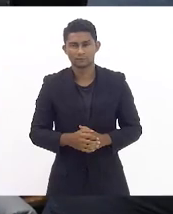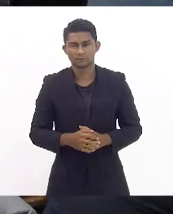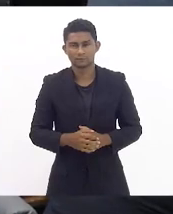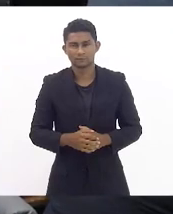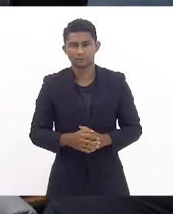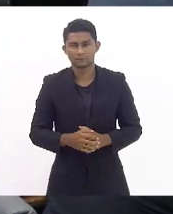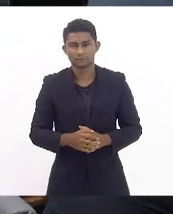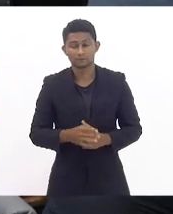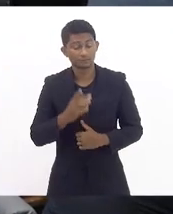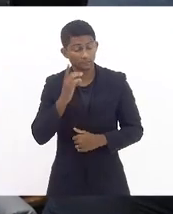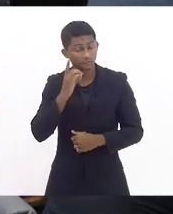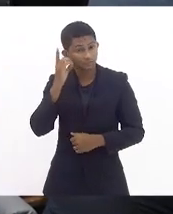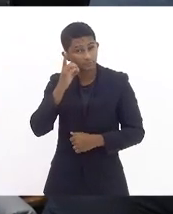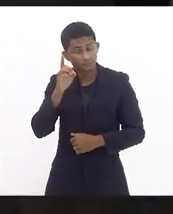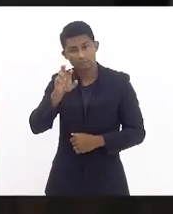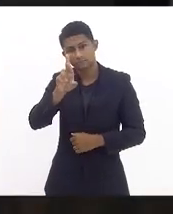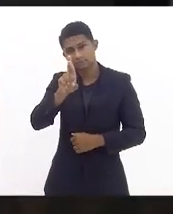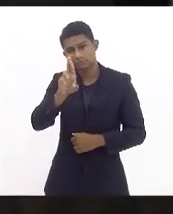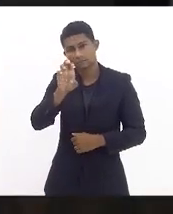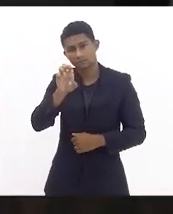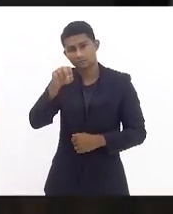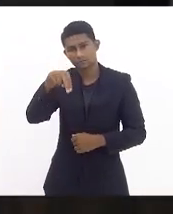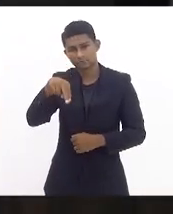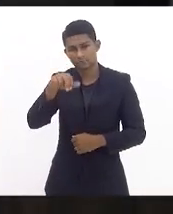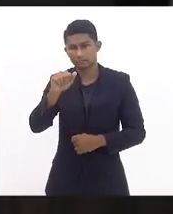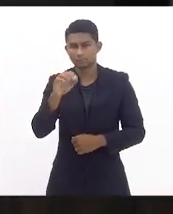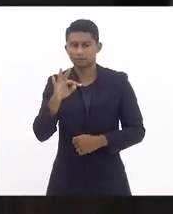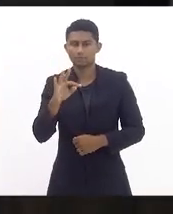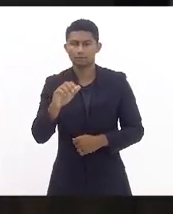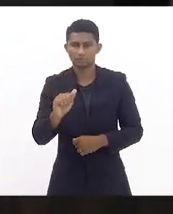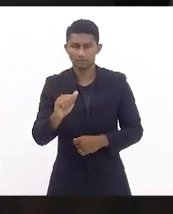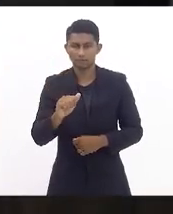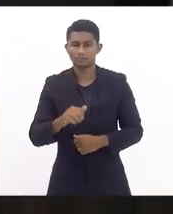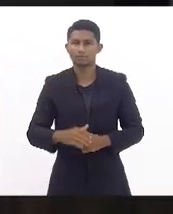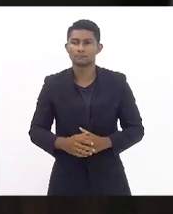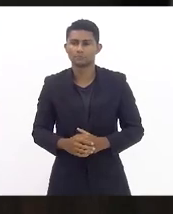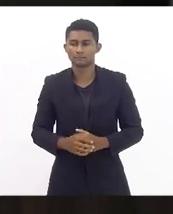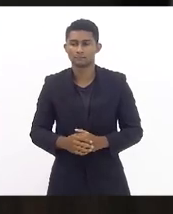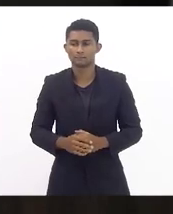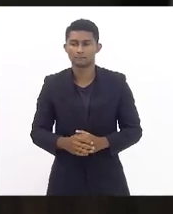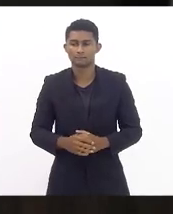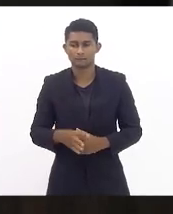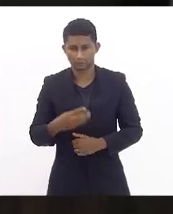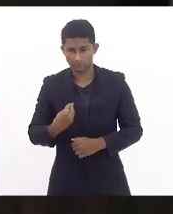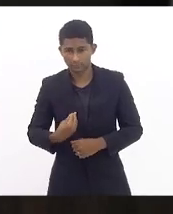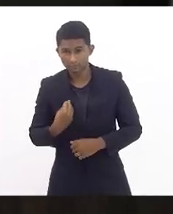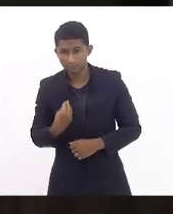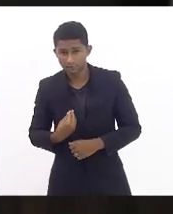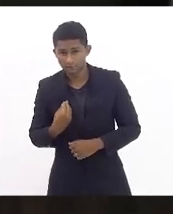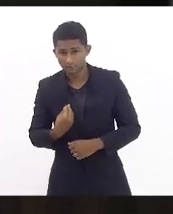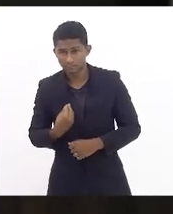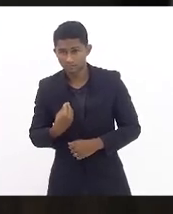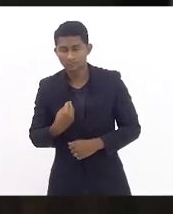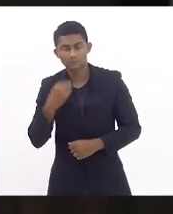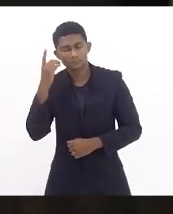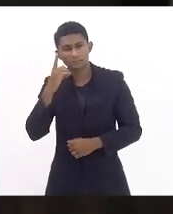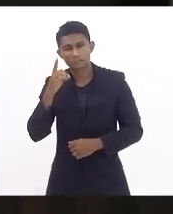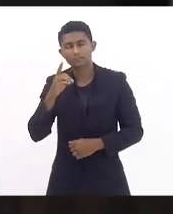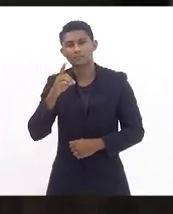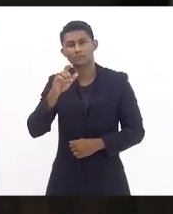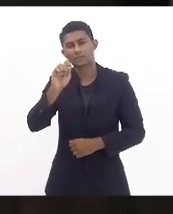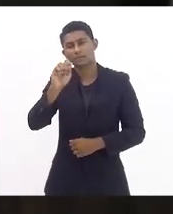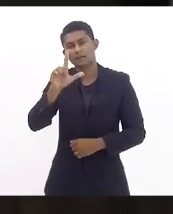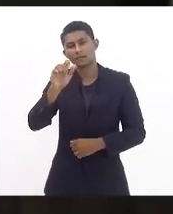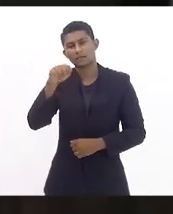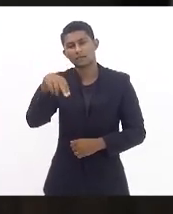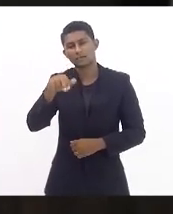Deputada Renata Souza. Deputada Renata Souza. Deputada Zeidan. Deputada Alana